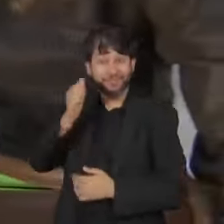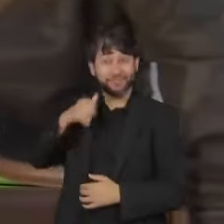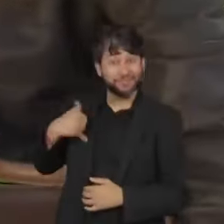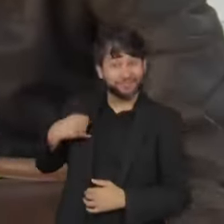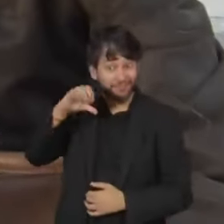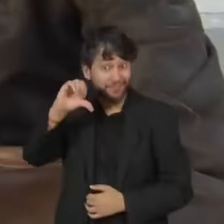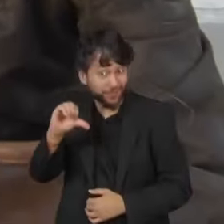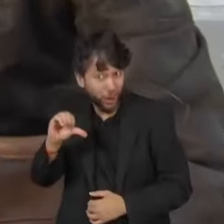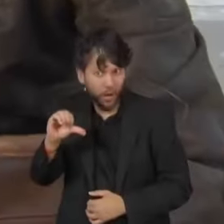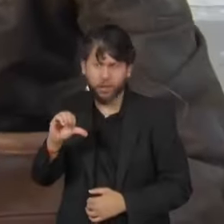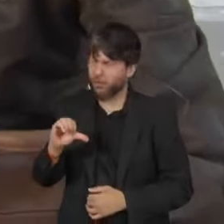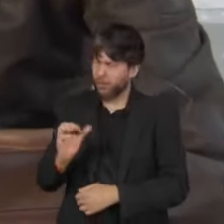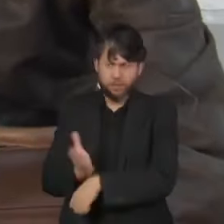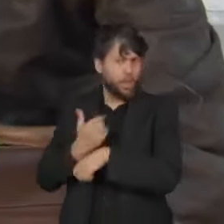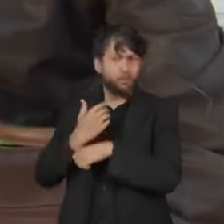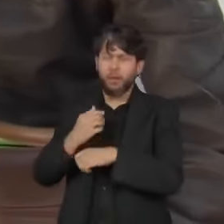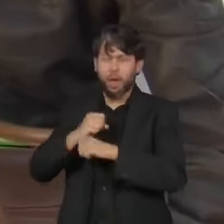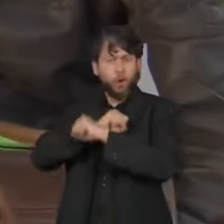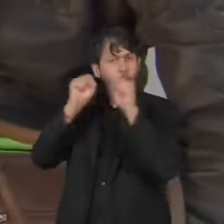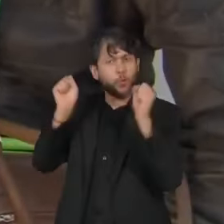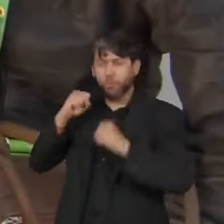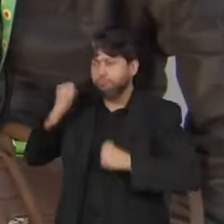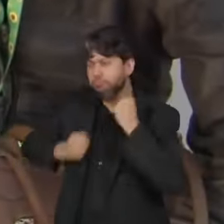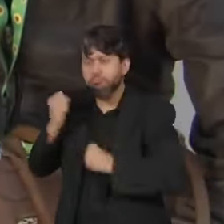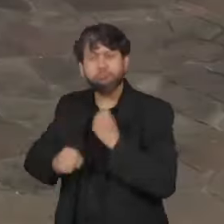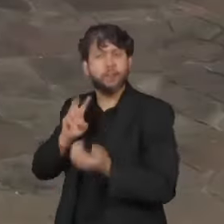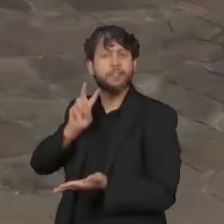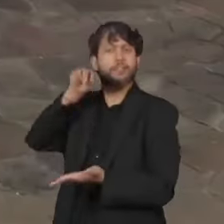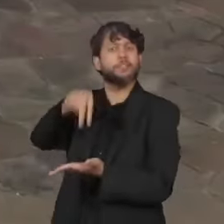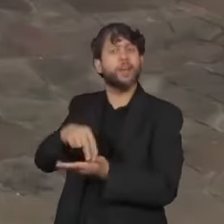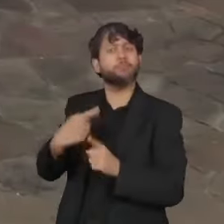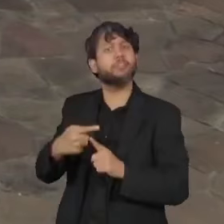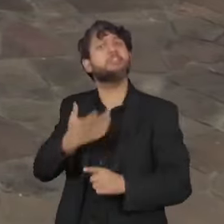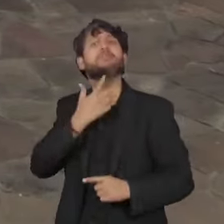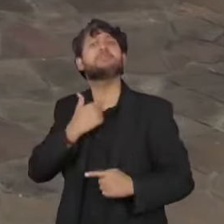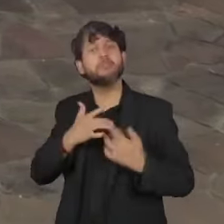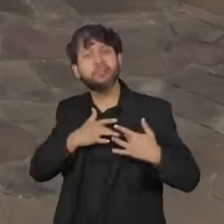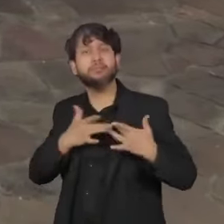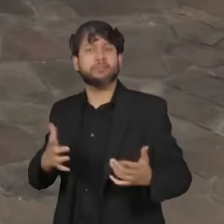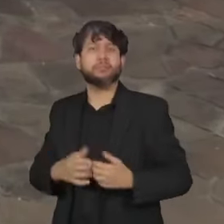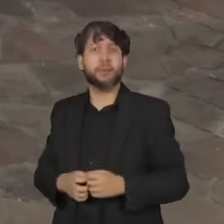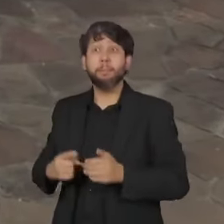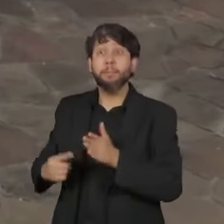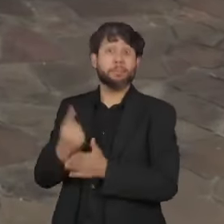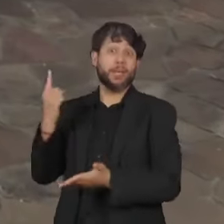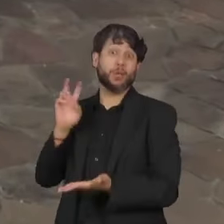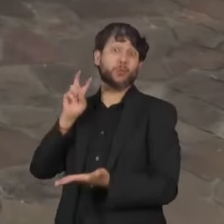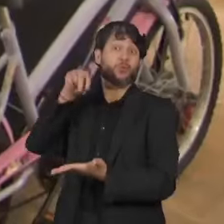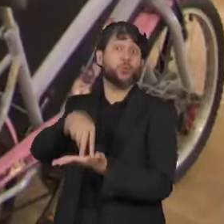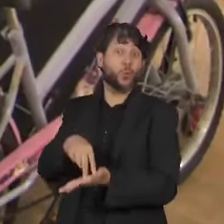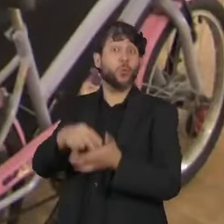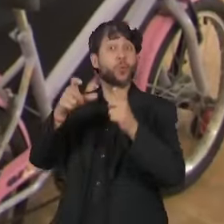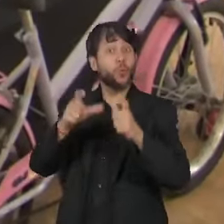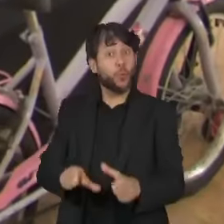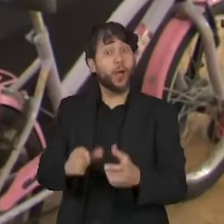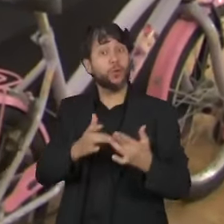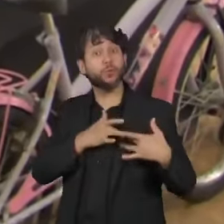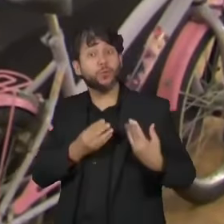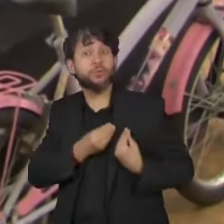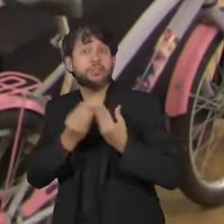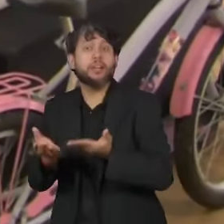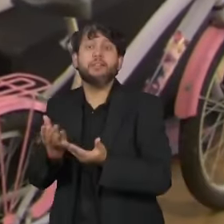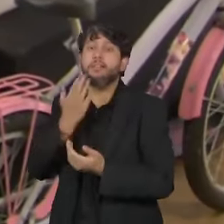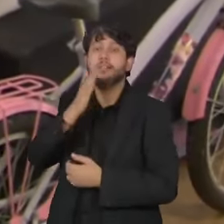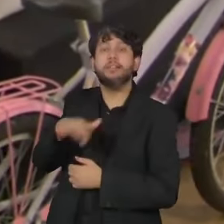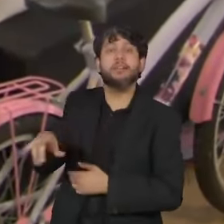anos, pulou cedo da cama, motivada pela solidariedade. Ela foi a primeira a chegar no evento de entrega de doações para as